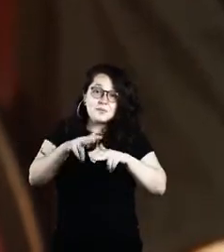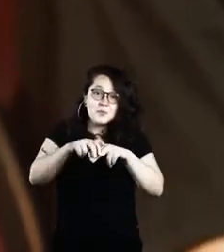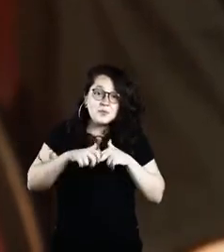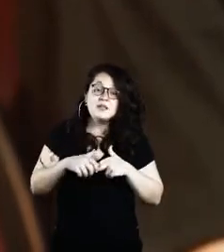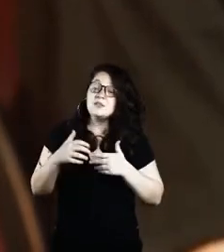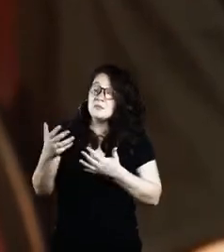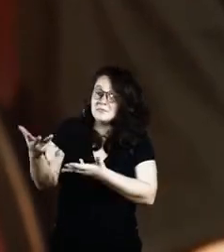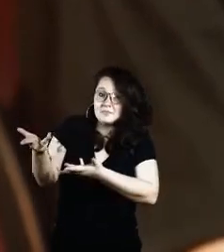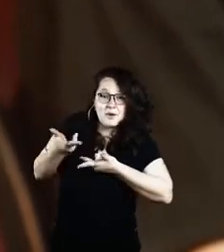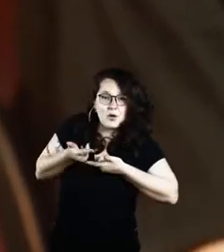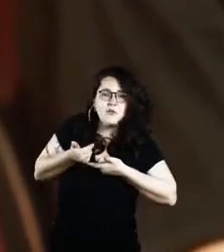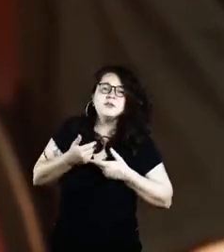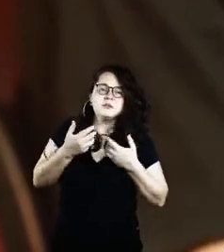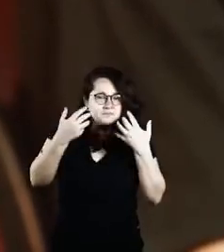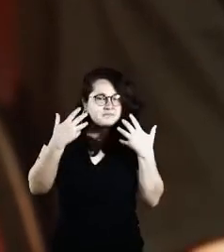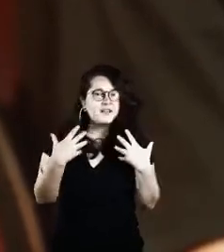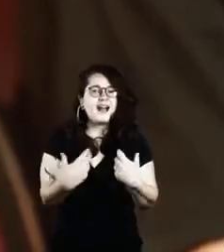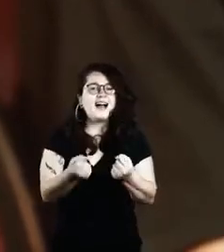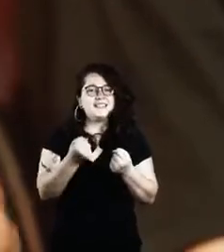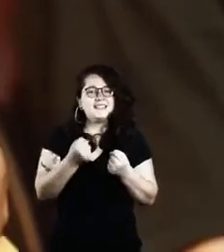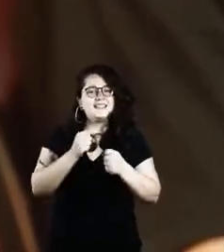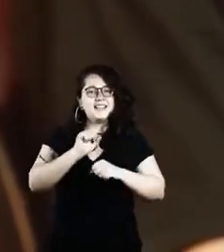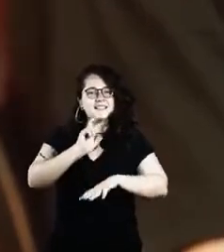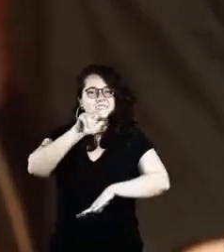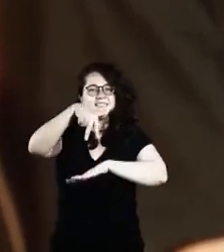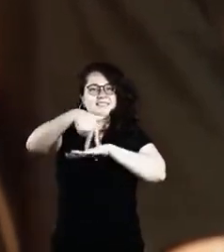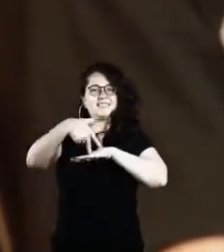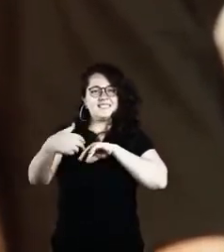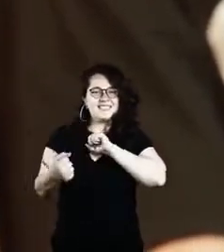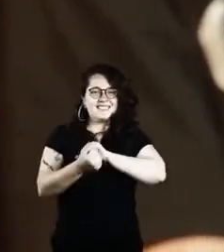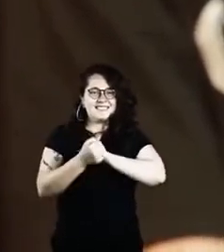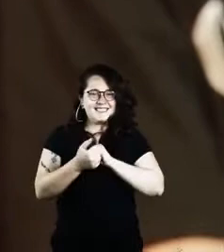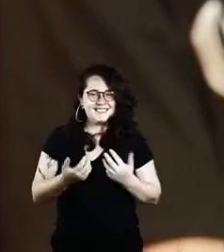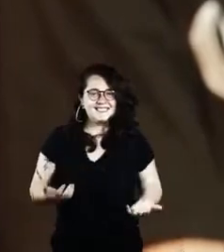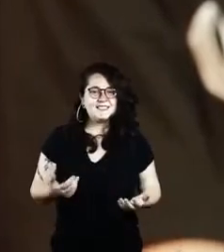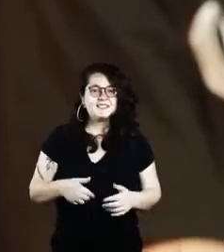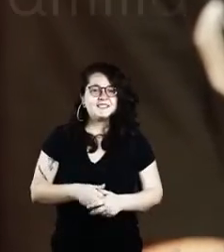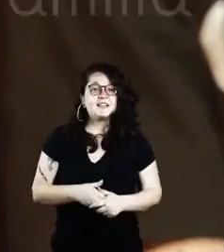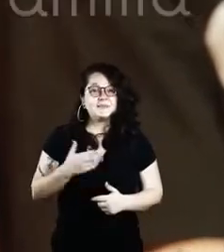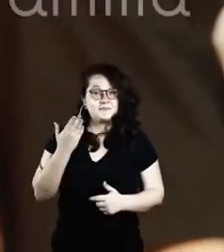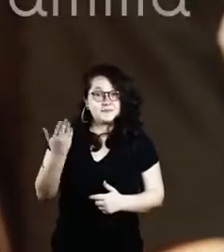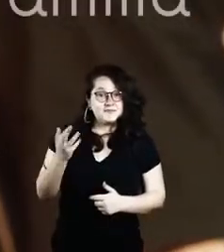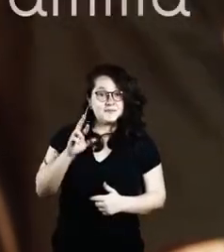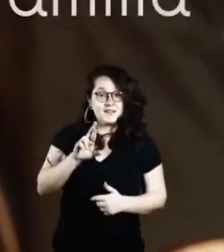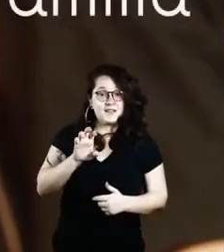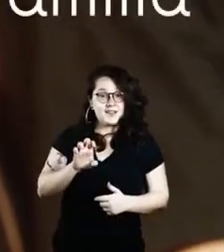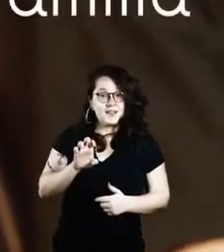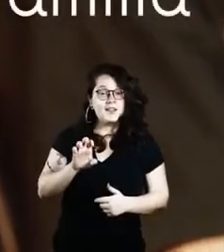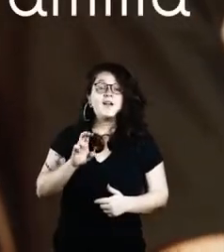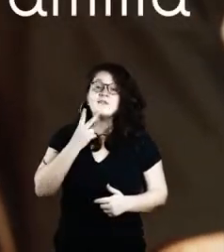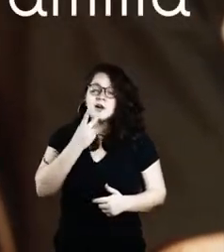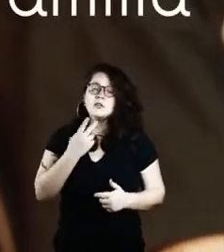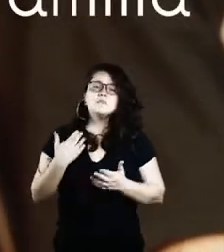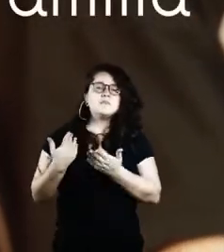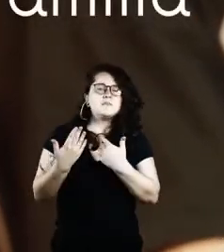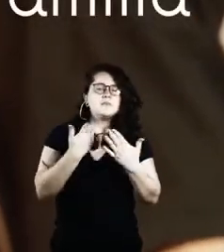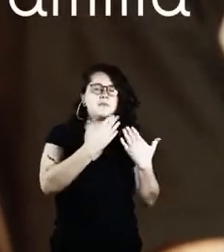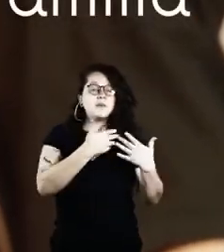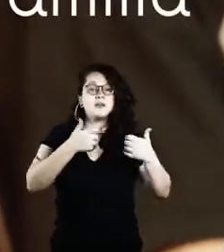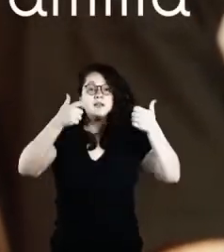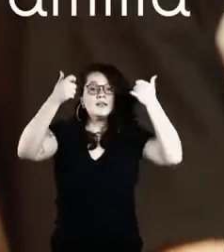aqui a convite do pessoal aí, né? Do Lê, né? Para a gente vir aqui bater um papo e